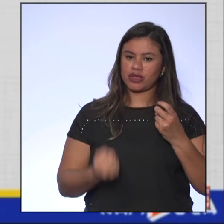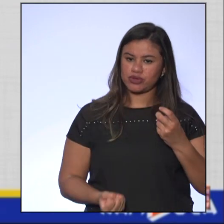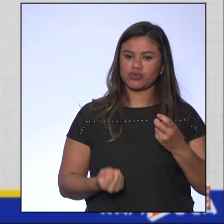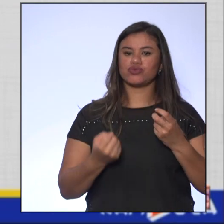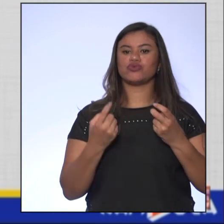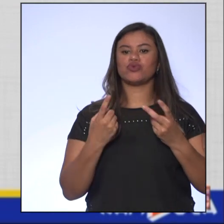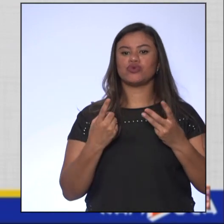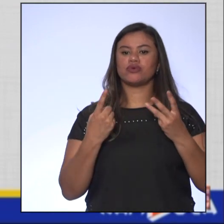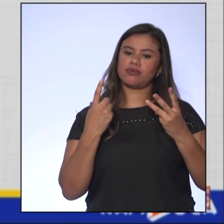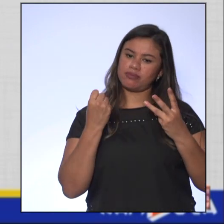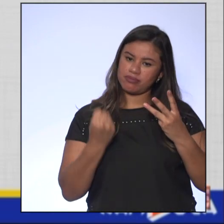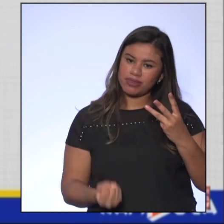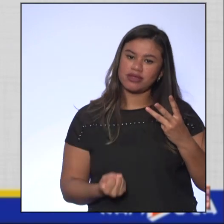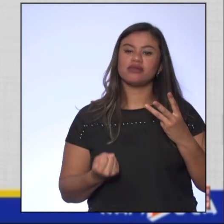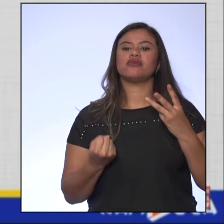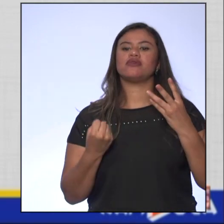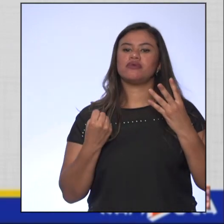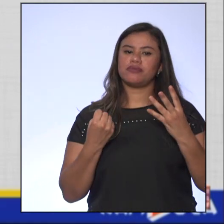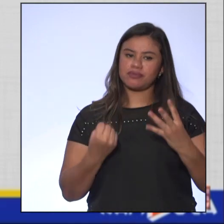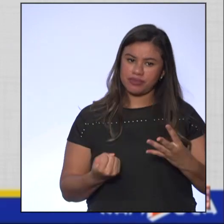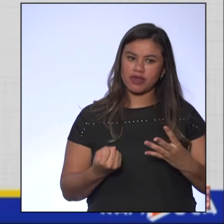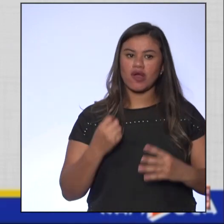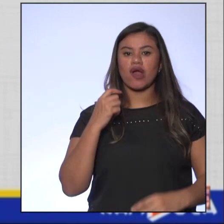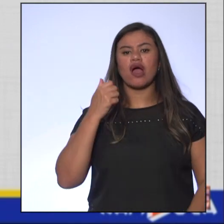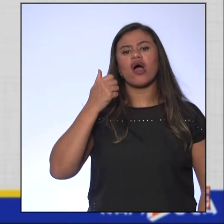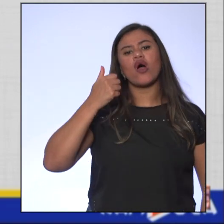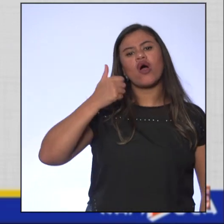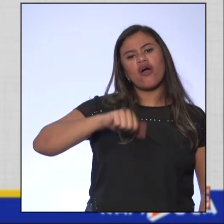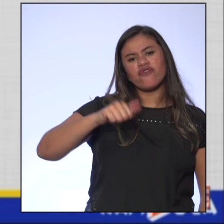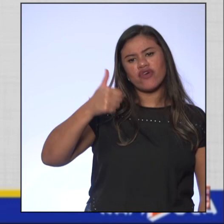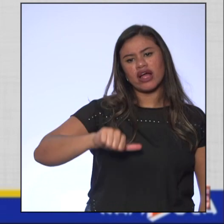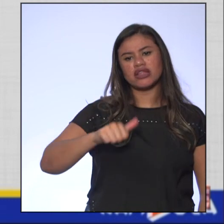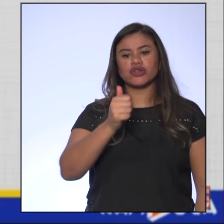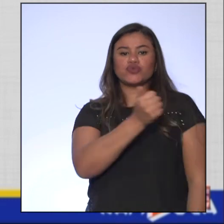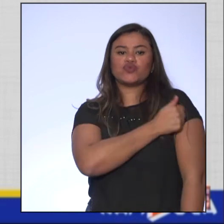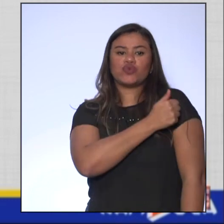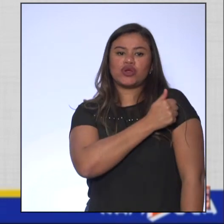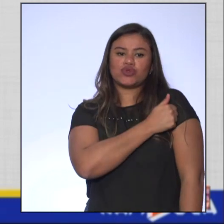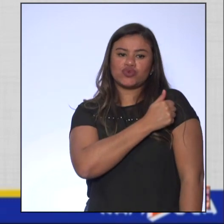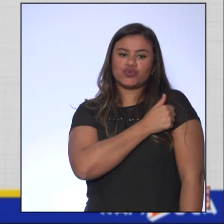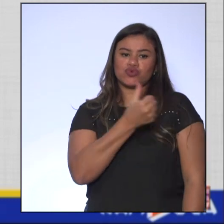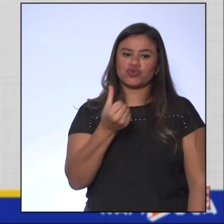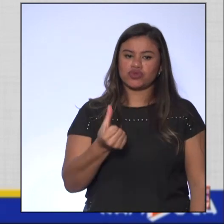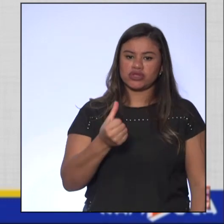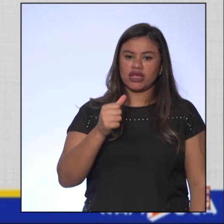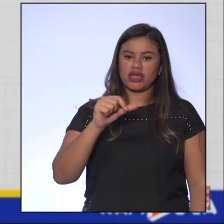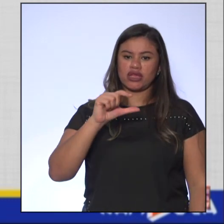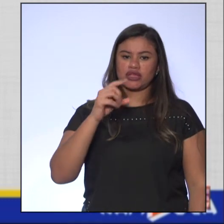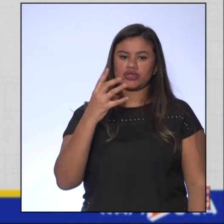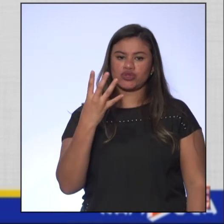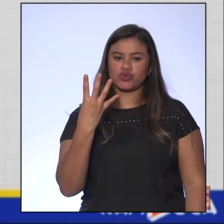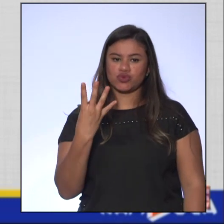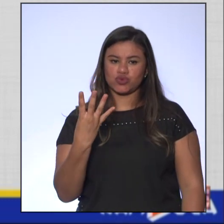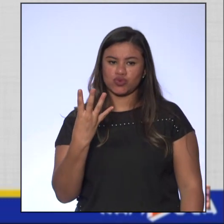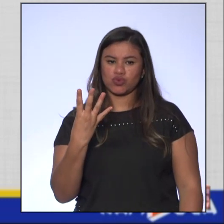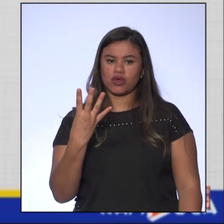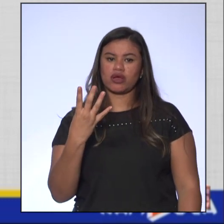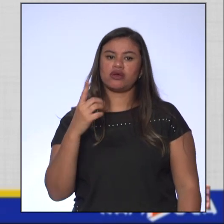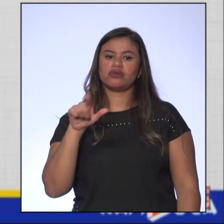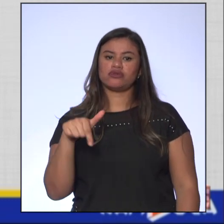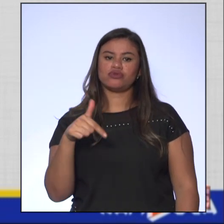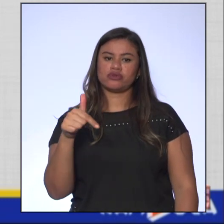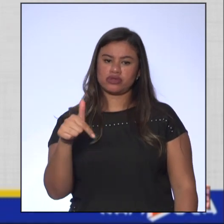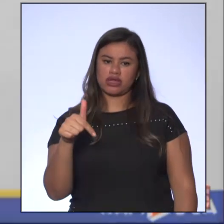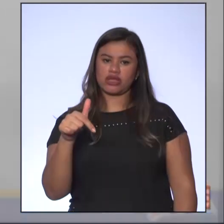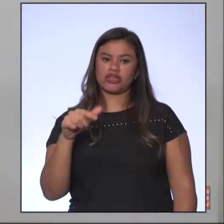obteve as notas 6, 4, 7, 9,5 para a primeira, segunda e terceira avaliação, qual foi a média? Olha